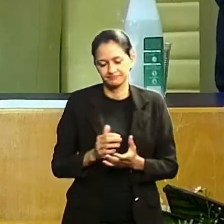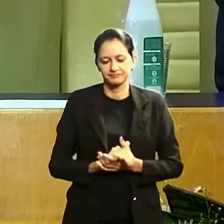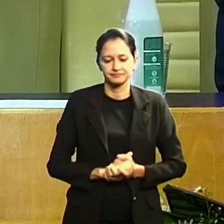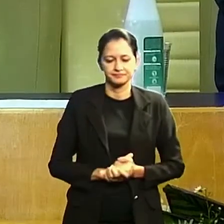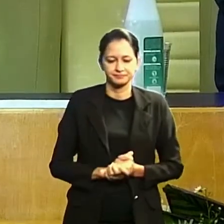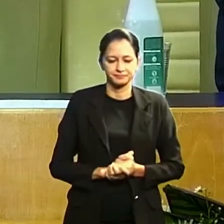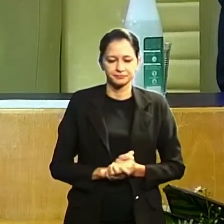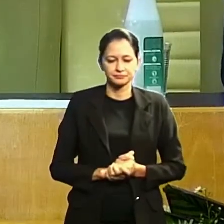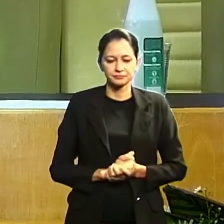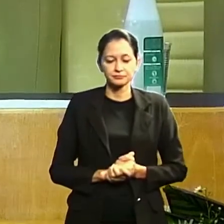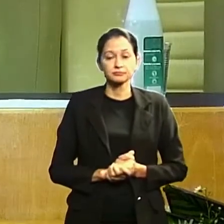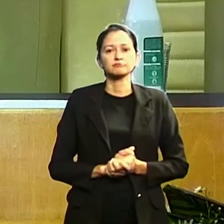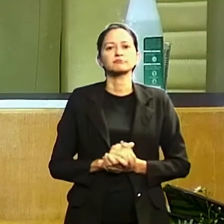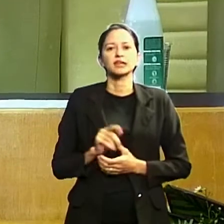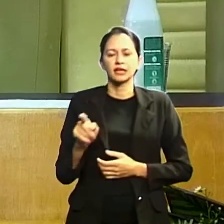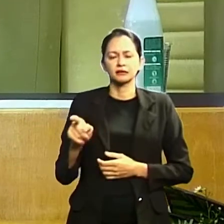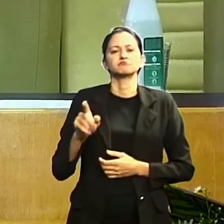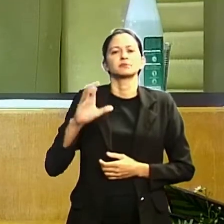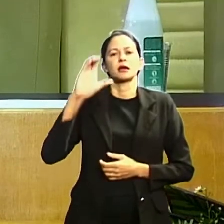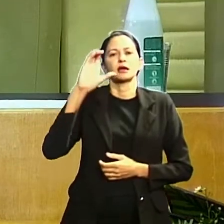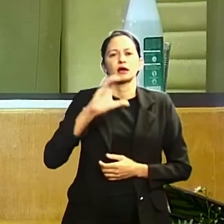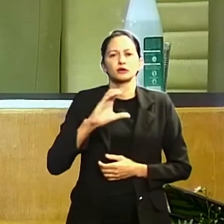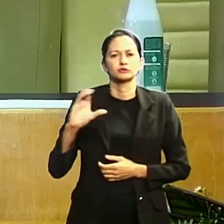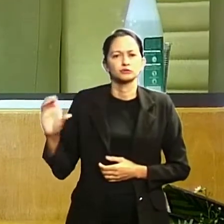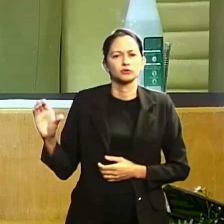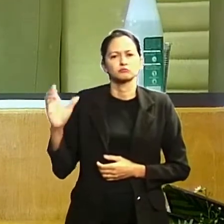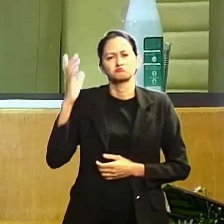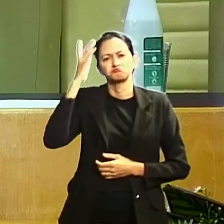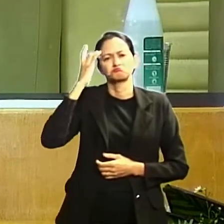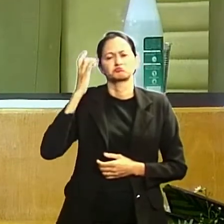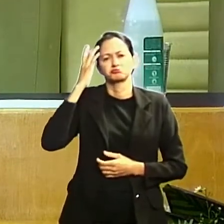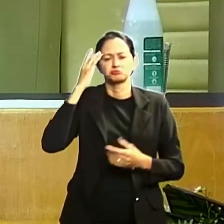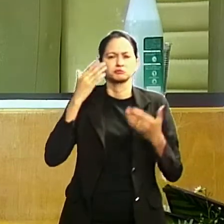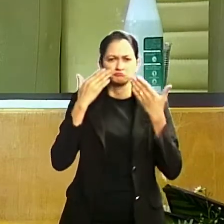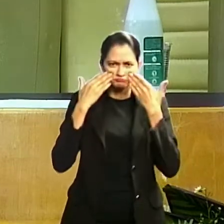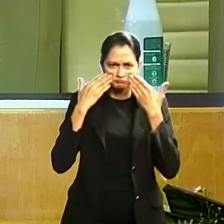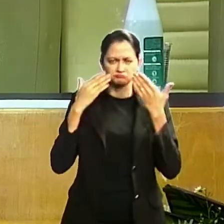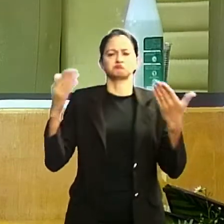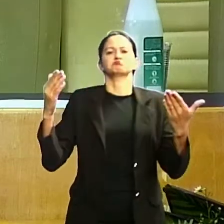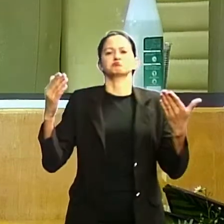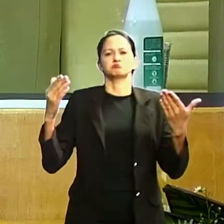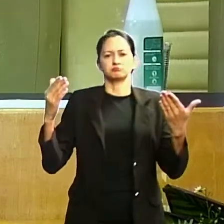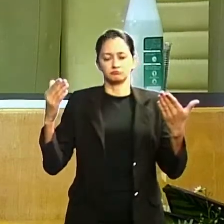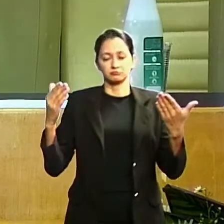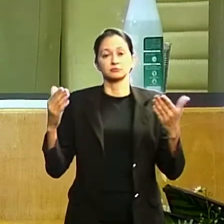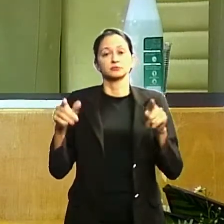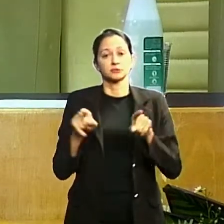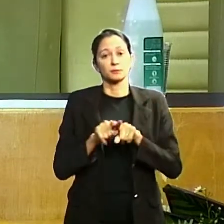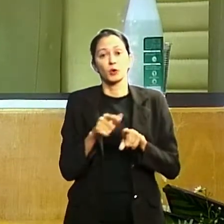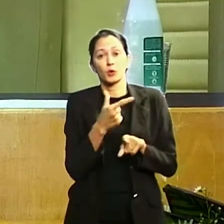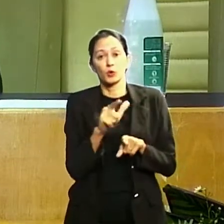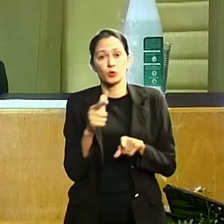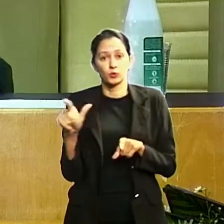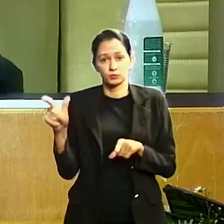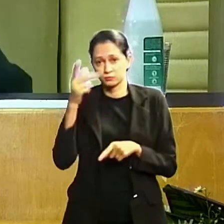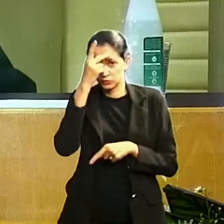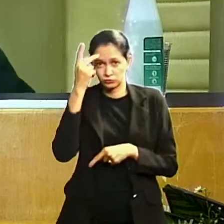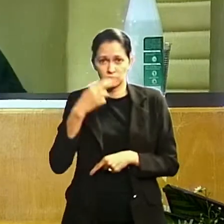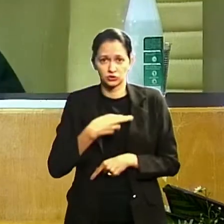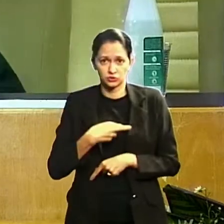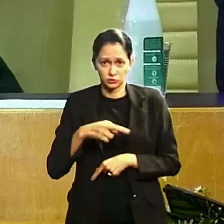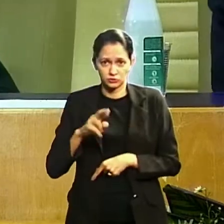Pode continuar. Que é uma católica que profetiza dia e noite, e os demais membros da bancada católica nessa